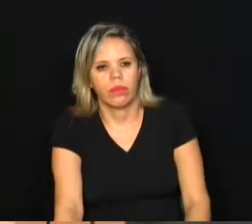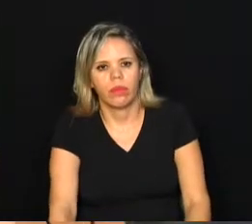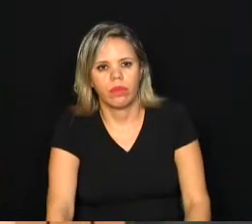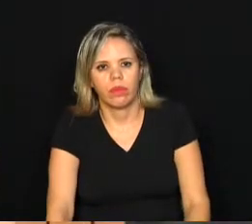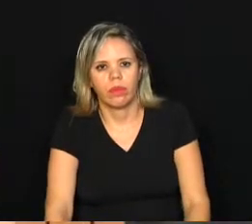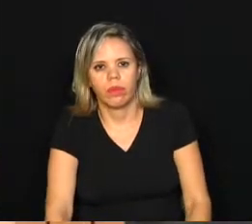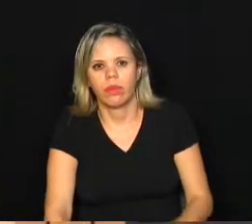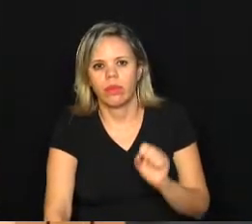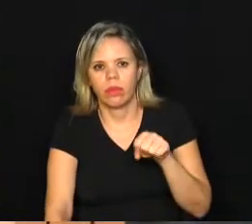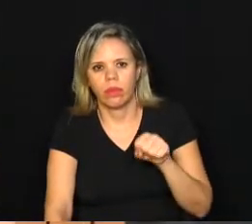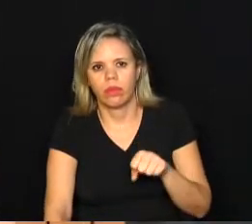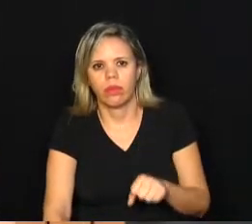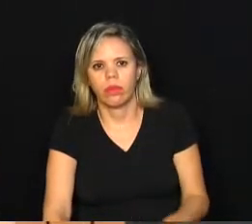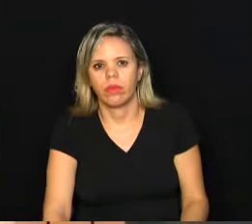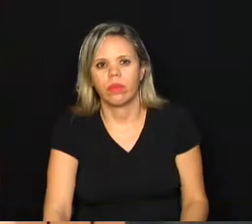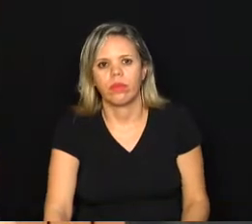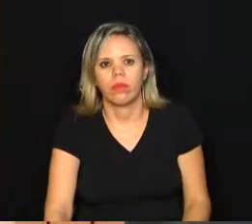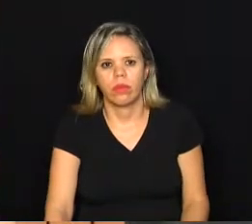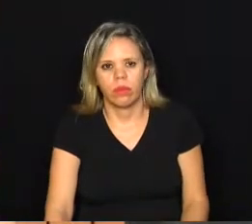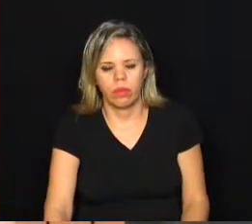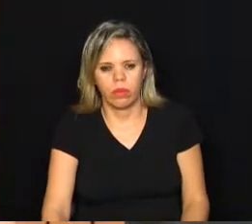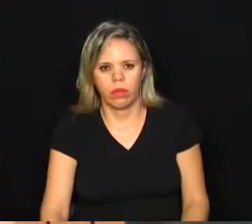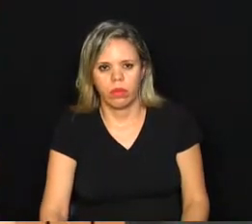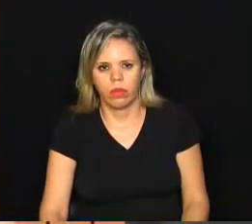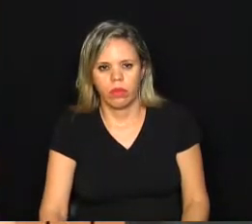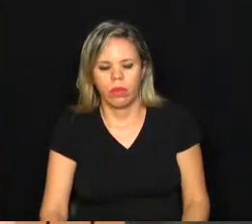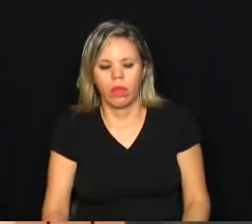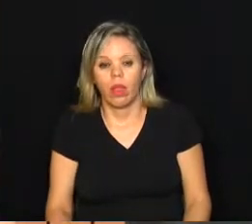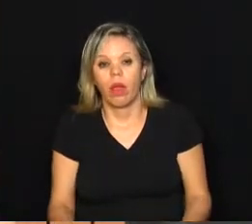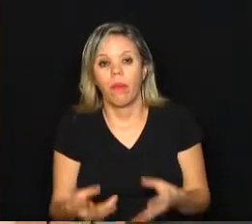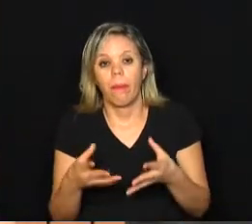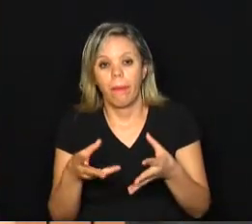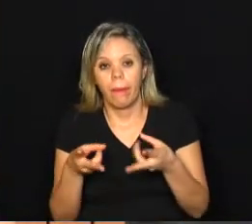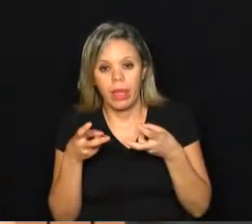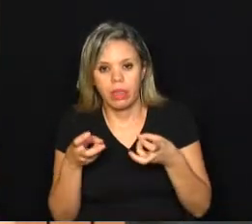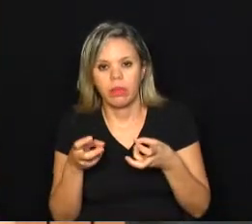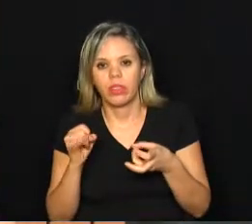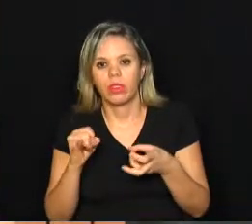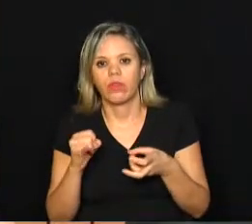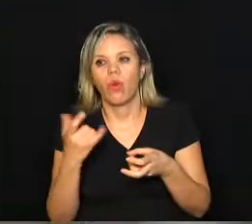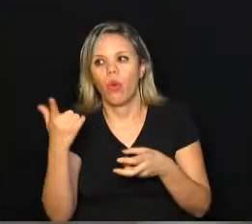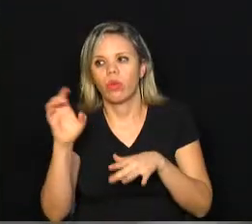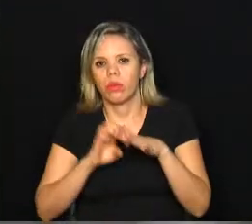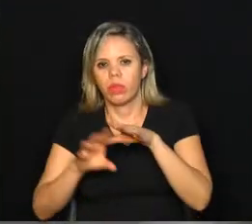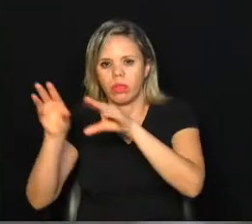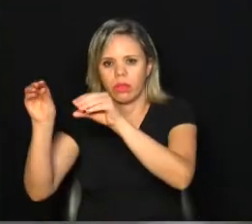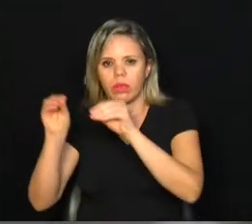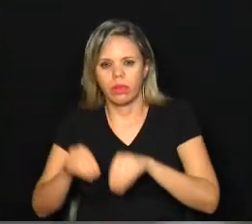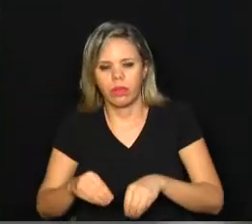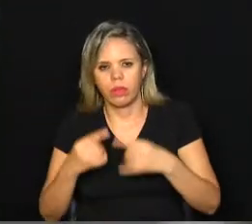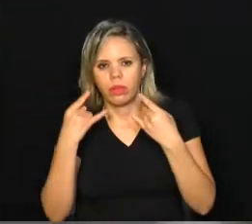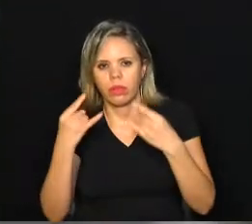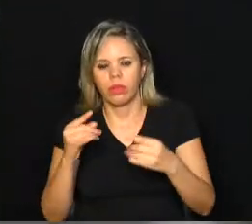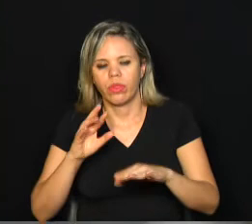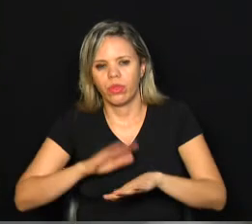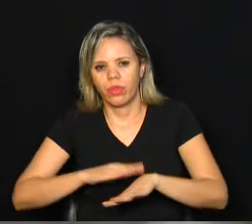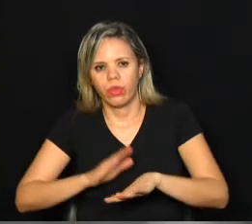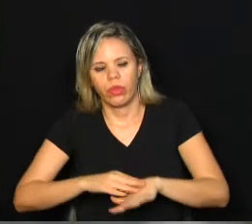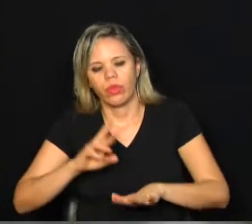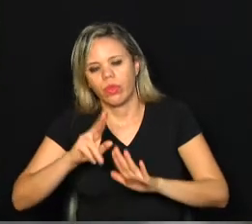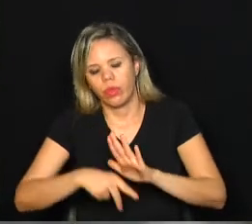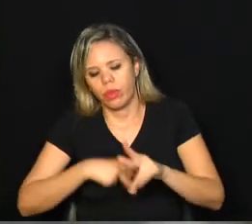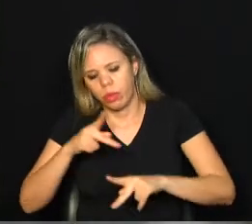Sim. Note, para você atrair mais negócios, você tem vários atores,